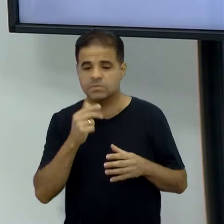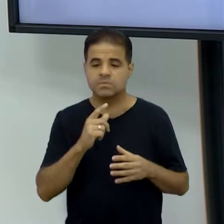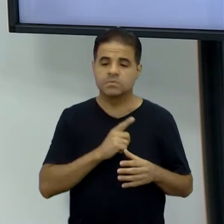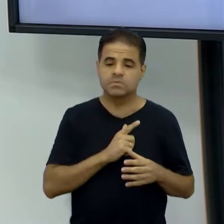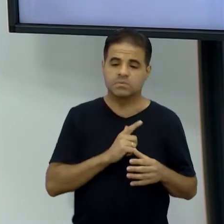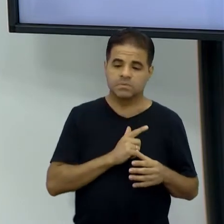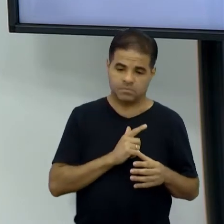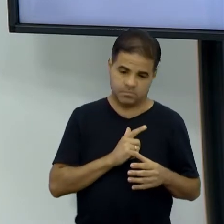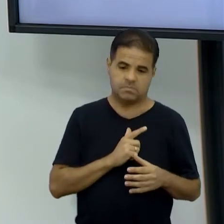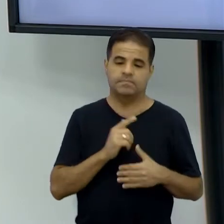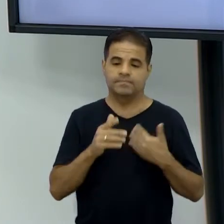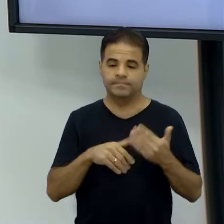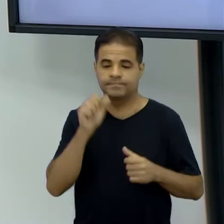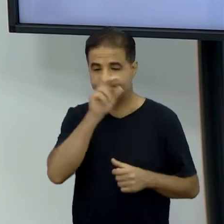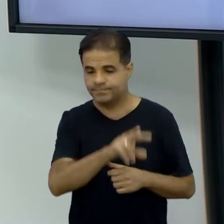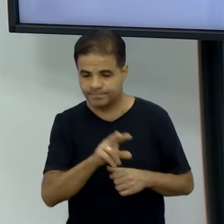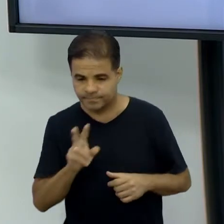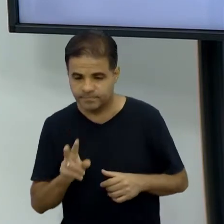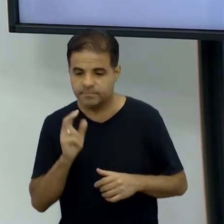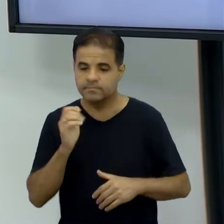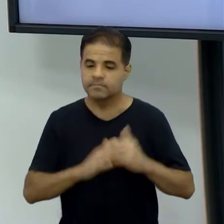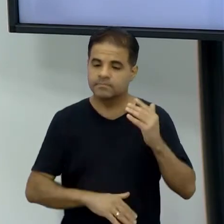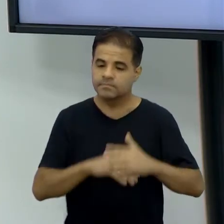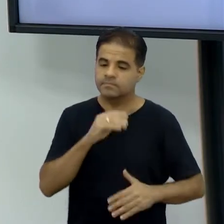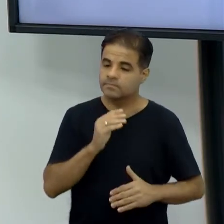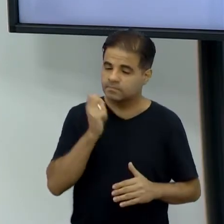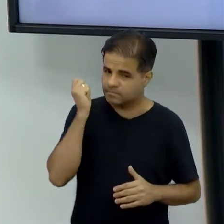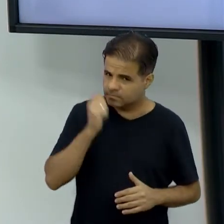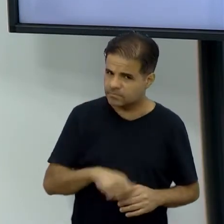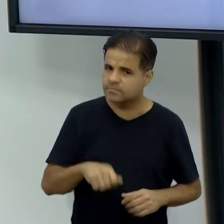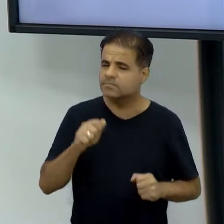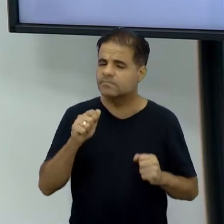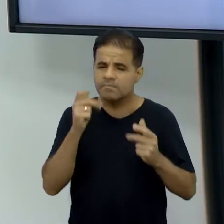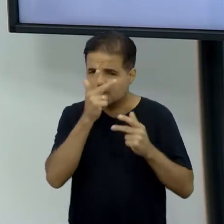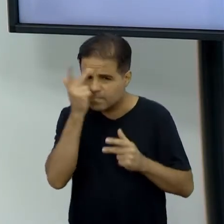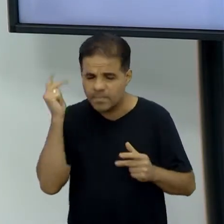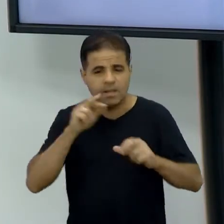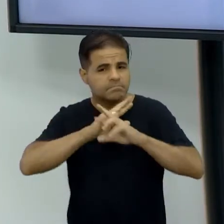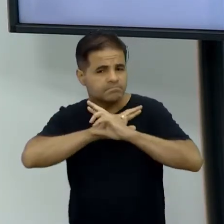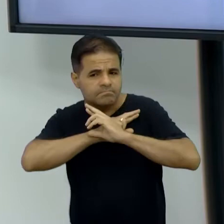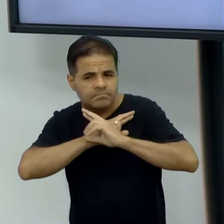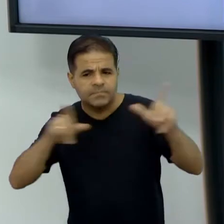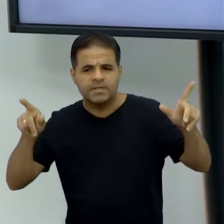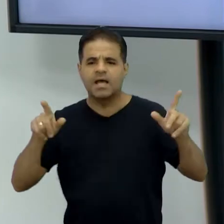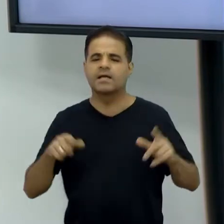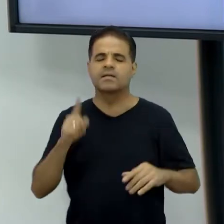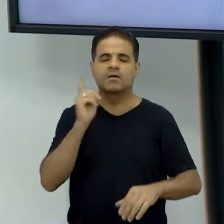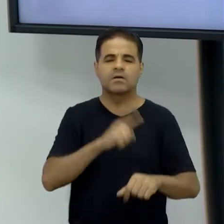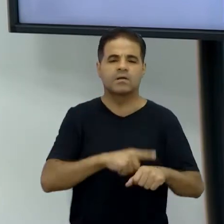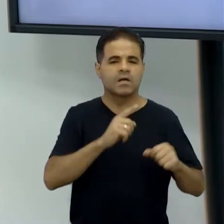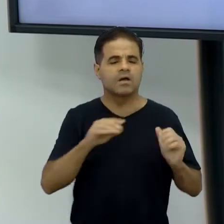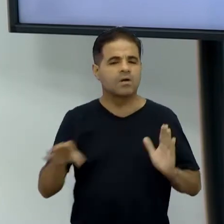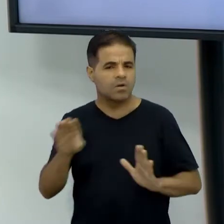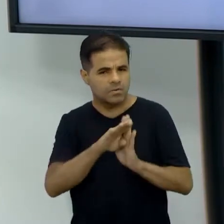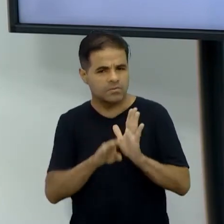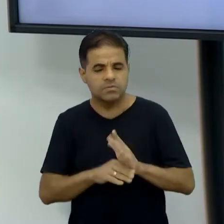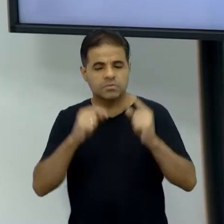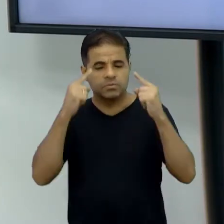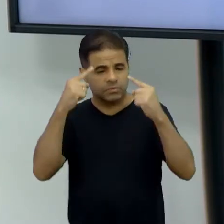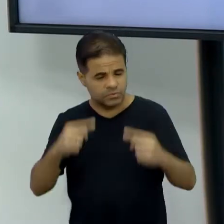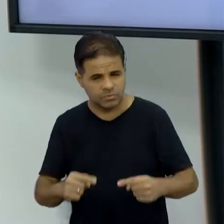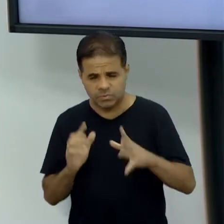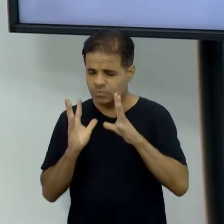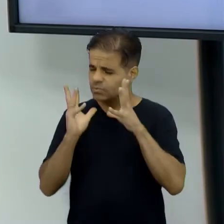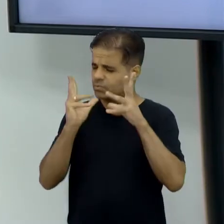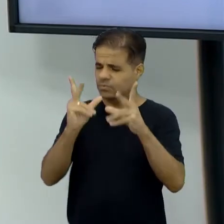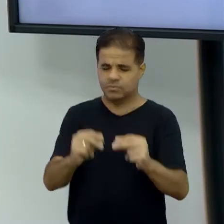aquele que enxerga somente o vulto, e eles são diferenciados ali na hora da classificação para os jogos,